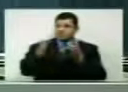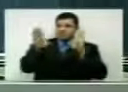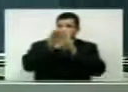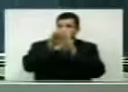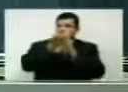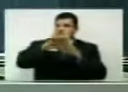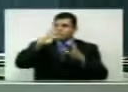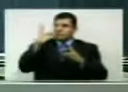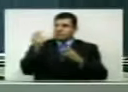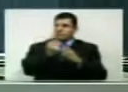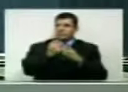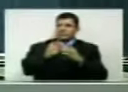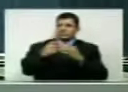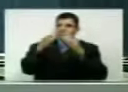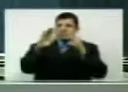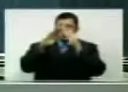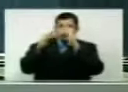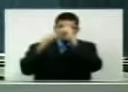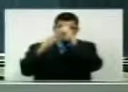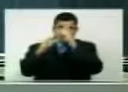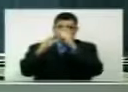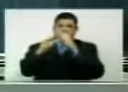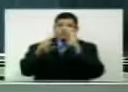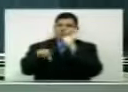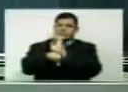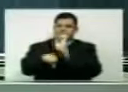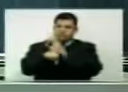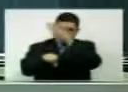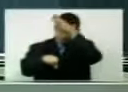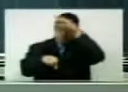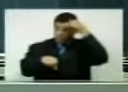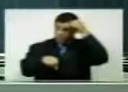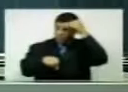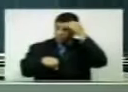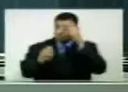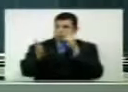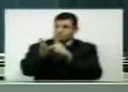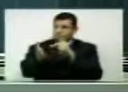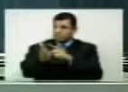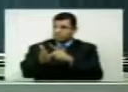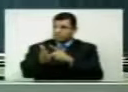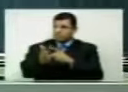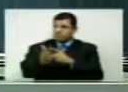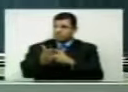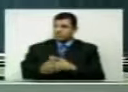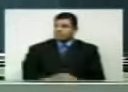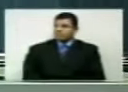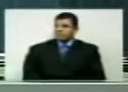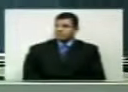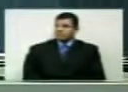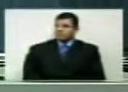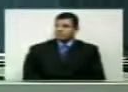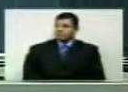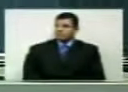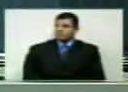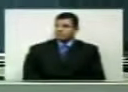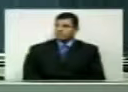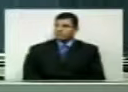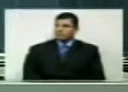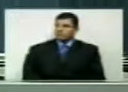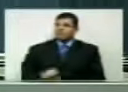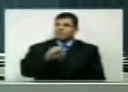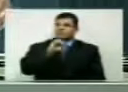fecha todas as unidades de saúde do estado do Amazonas. Não é verdade, deputado Sidney Leite?